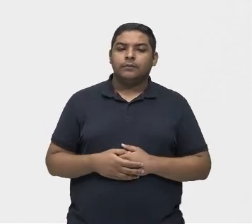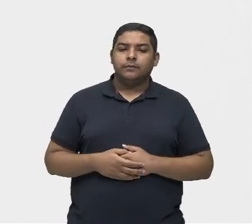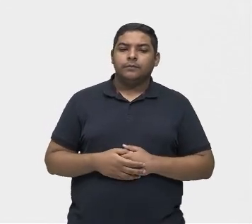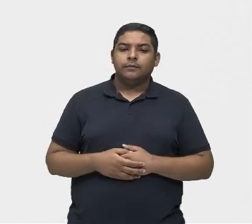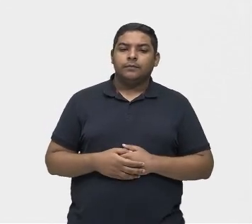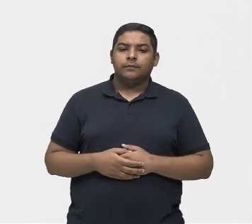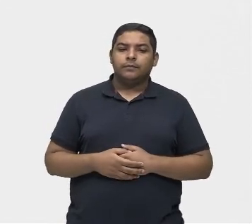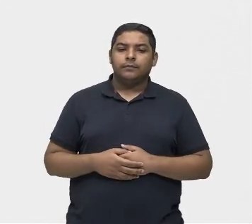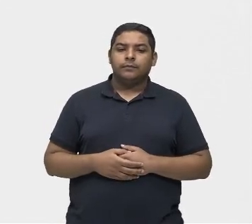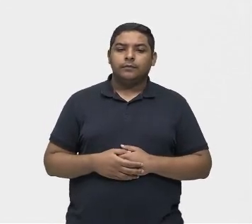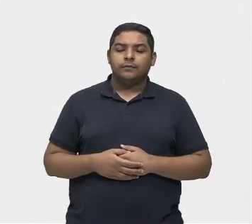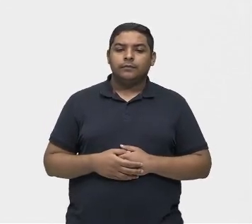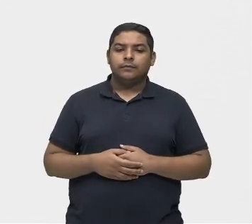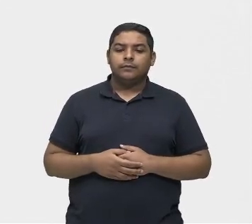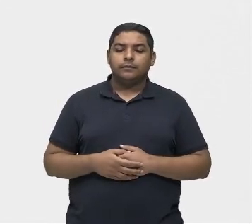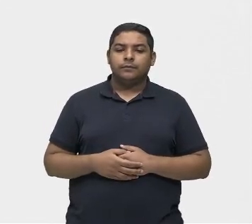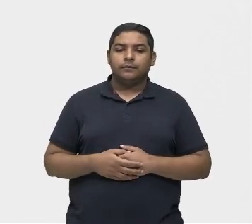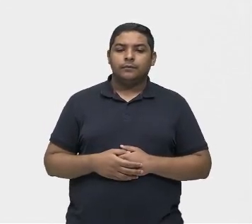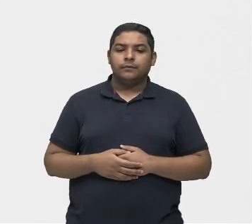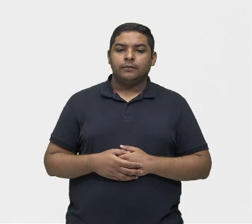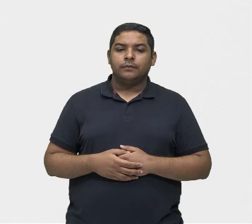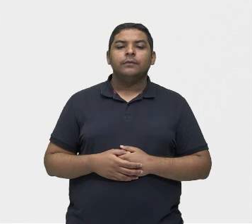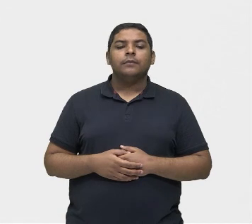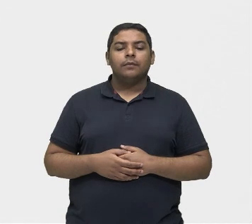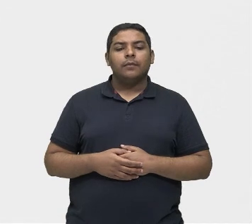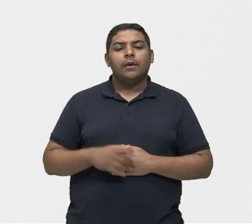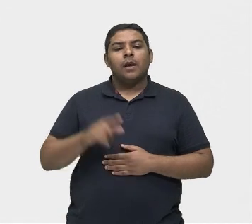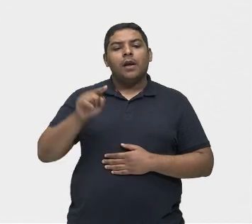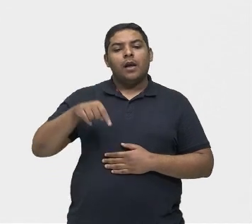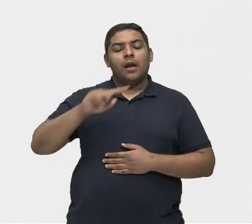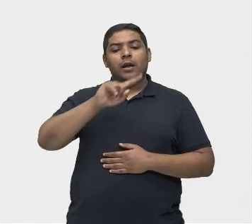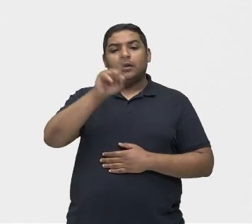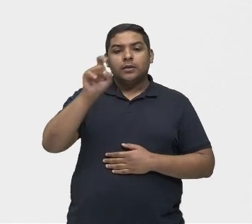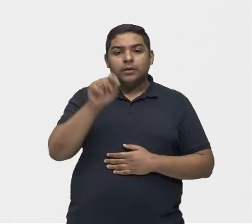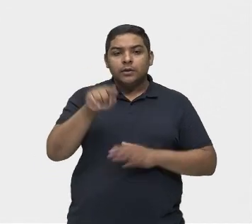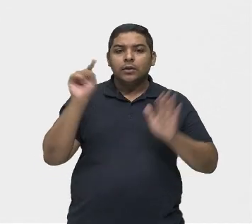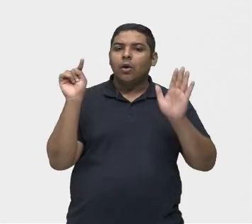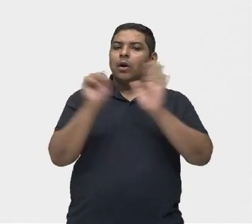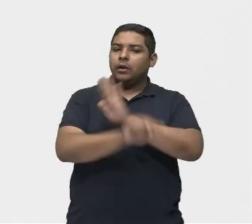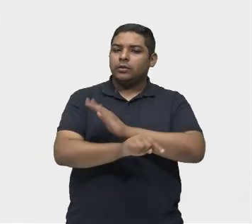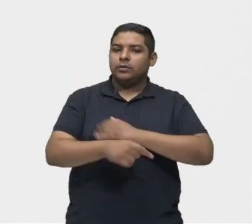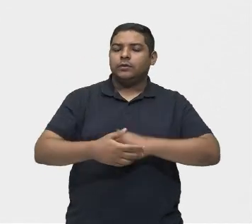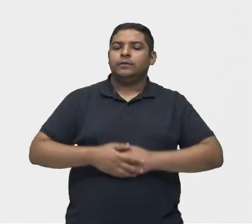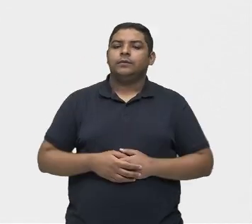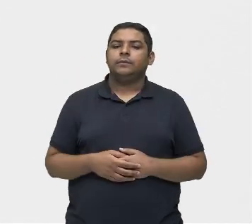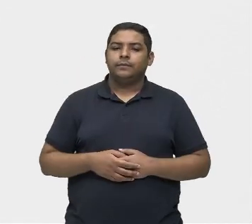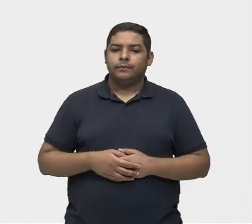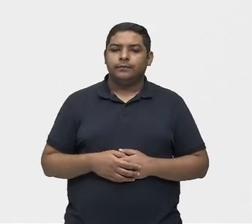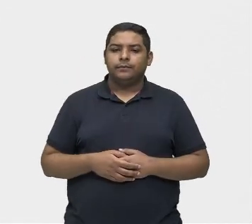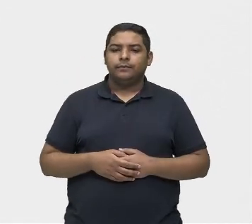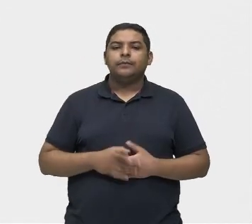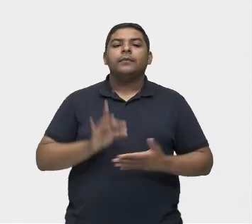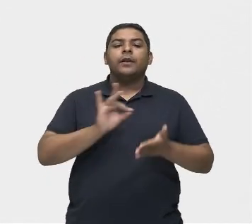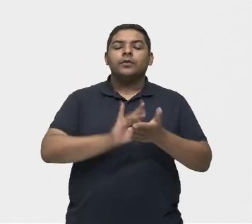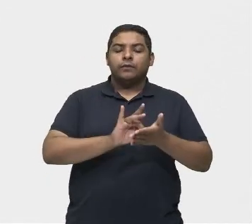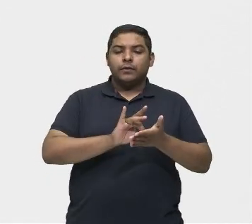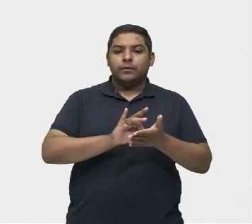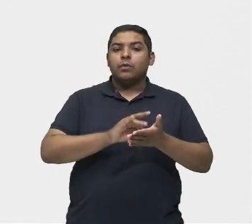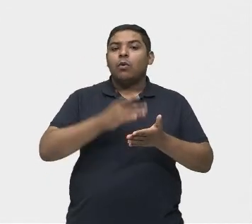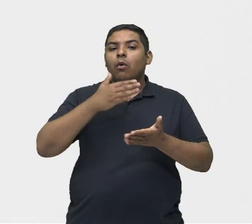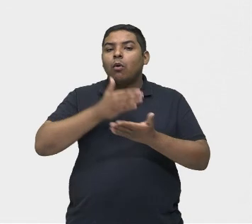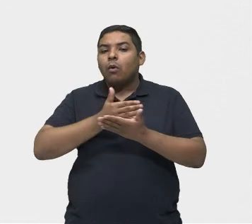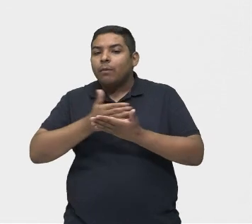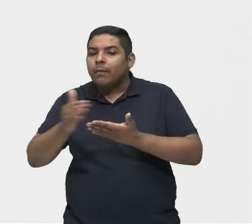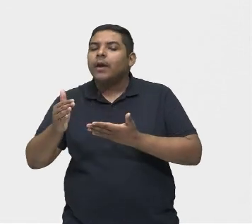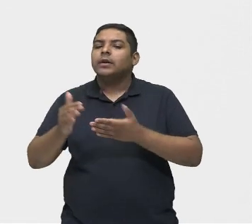na forma interrogativa. Então, basicamente, eu fiz essa alteração aqui, ó, né? Frases afirmativas começam com o sujeito,